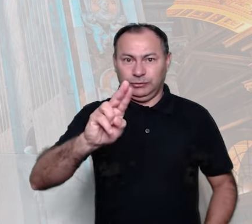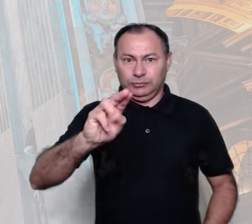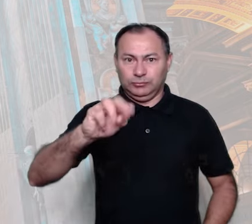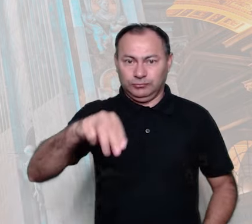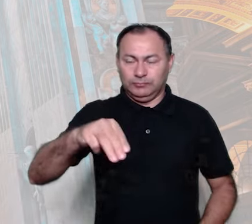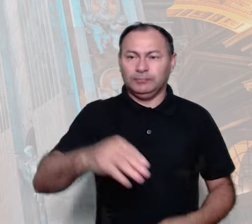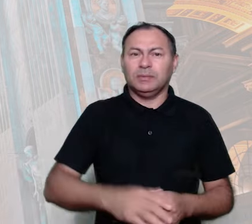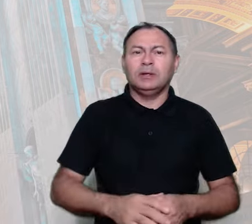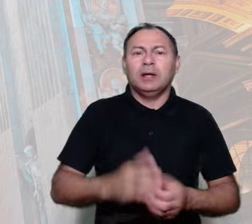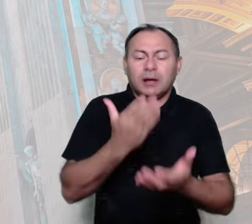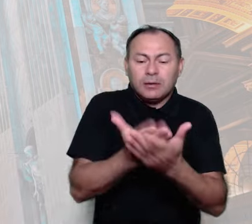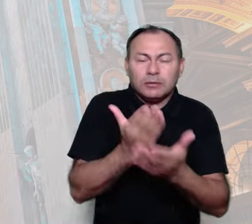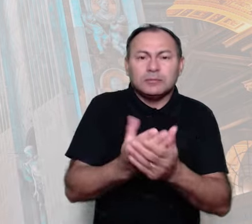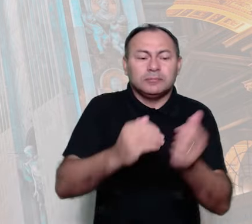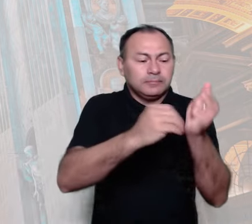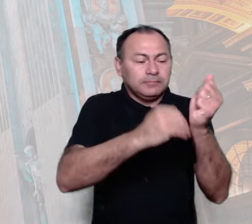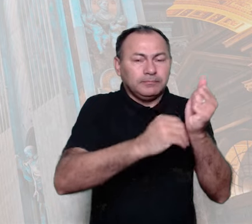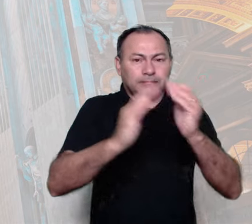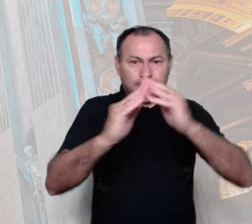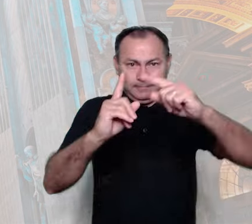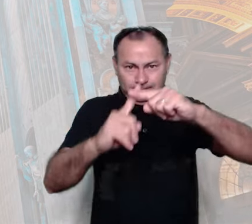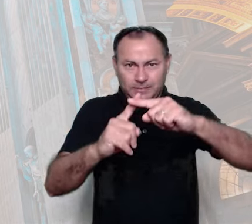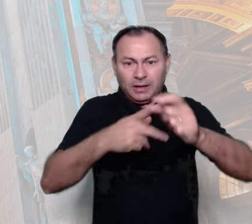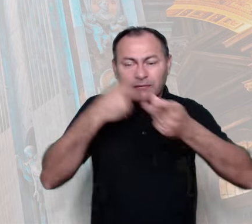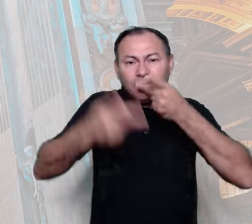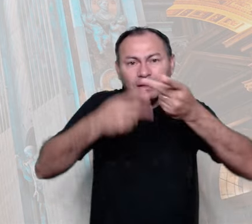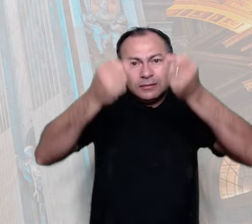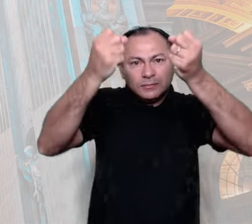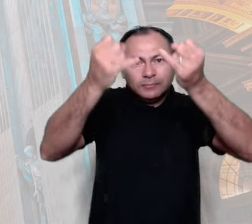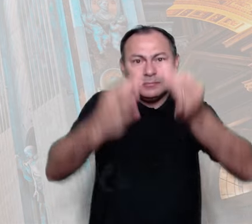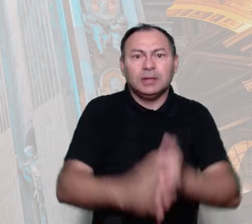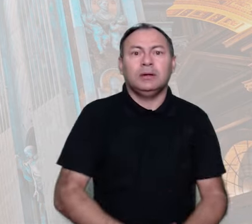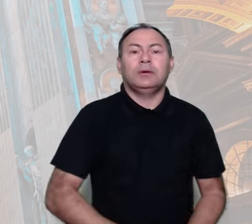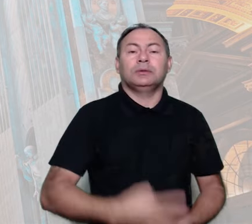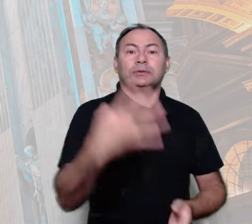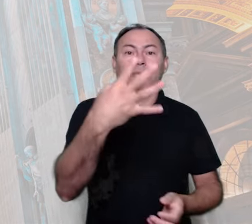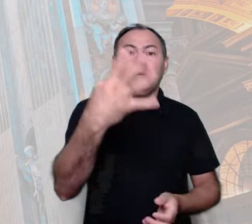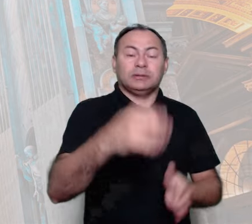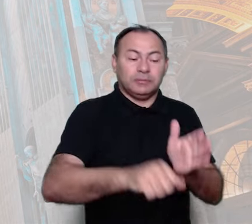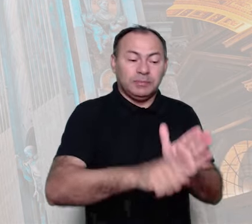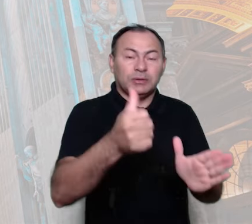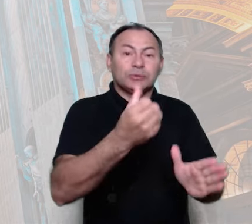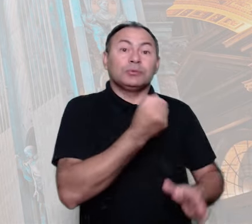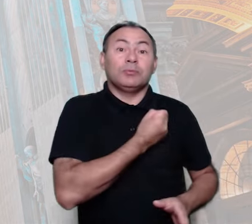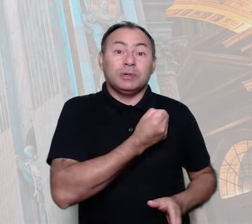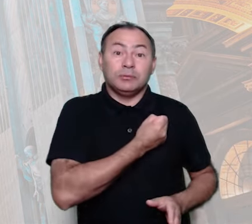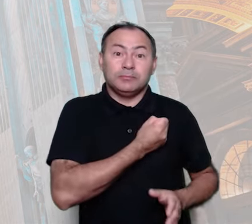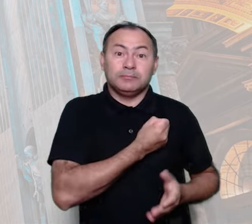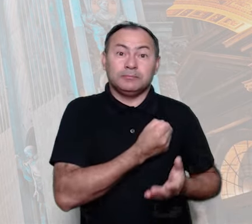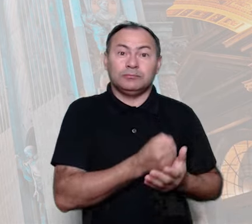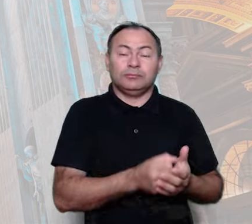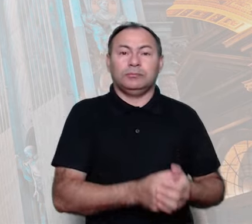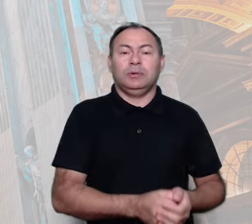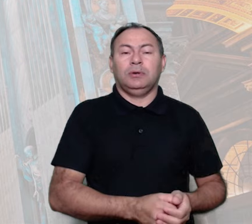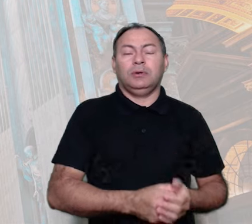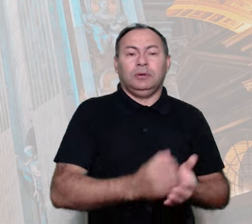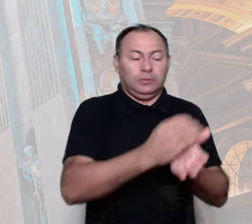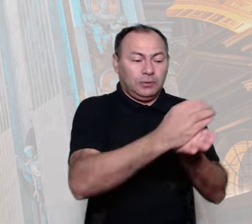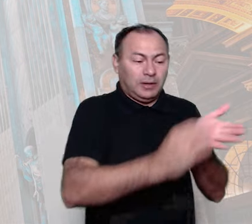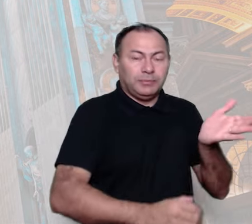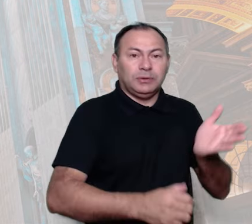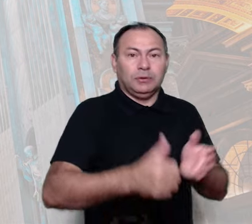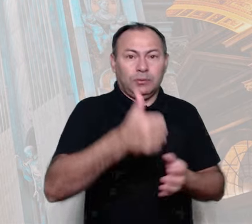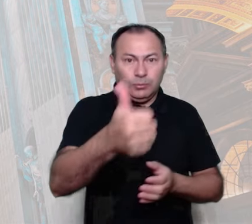respeito do Mistério da Igreja, nós vamos abordar então os quatro primeiros números do